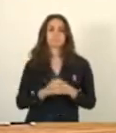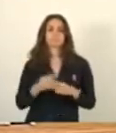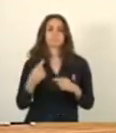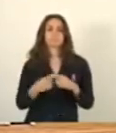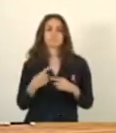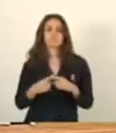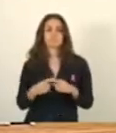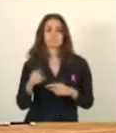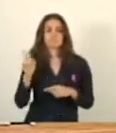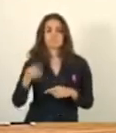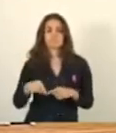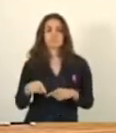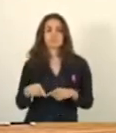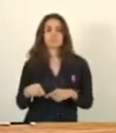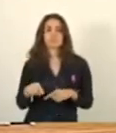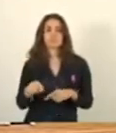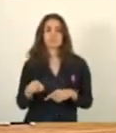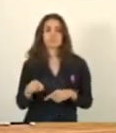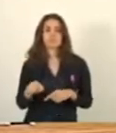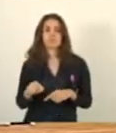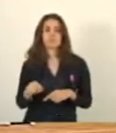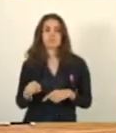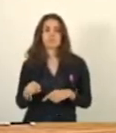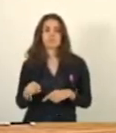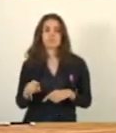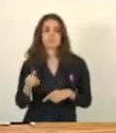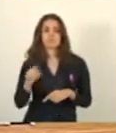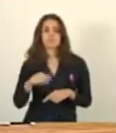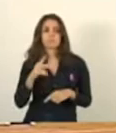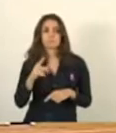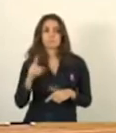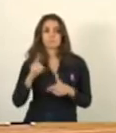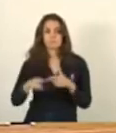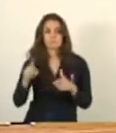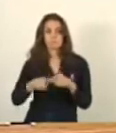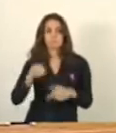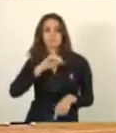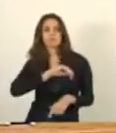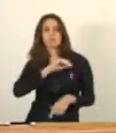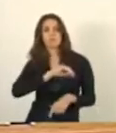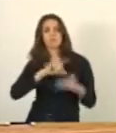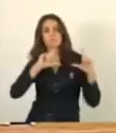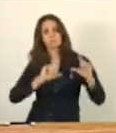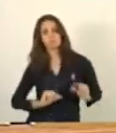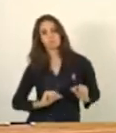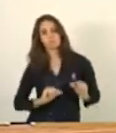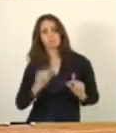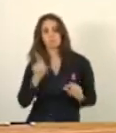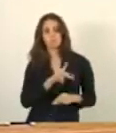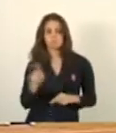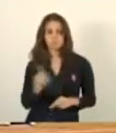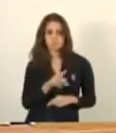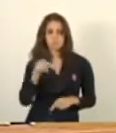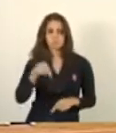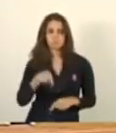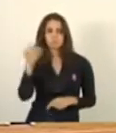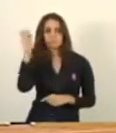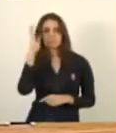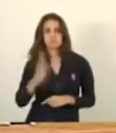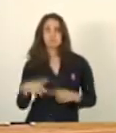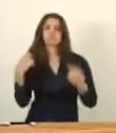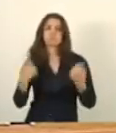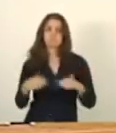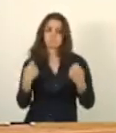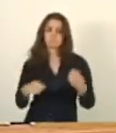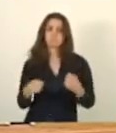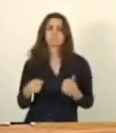esta situação, né, essa situação crônica dos baixos salários no Brasil pago aos professores, ela precisa